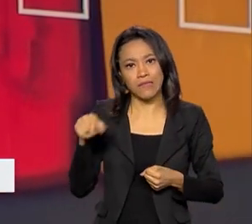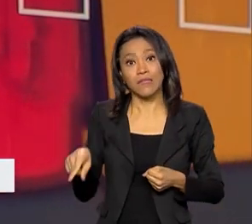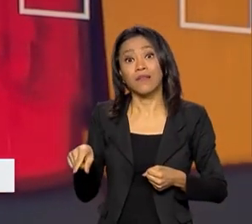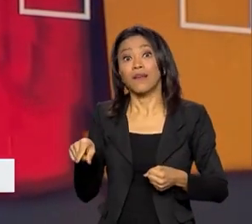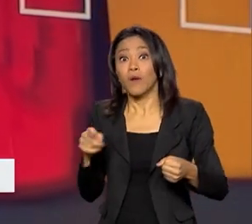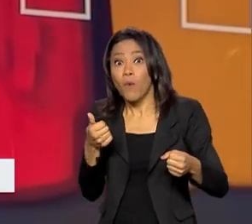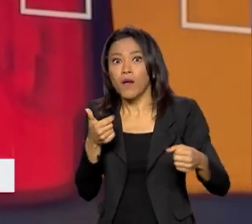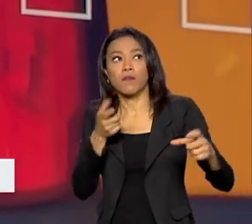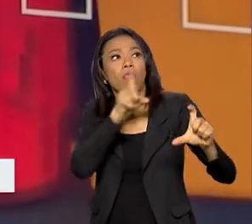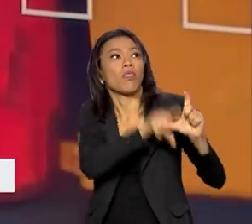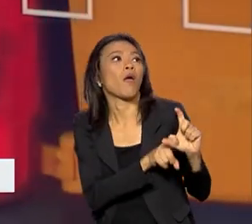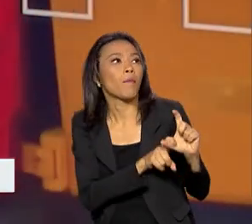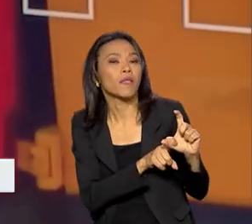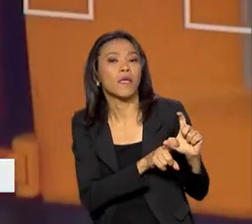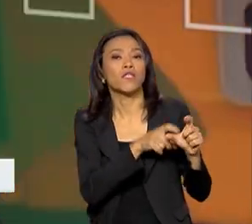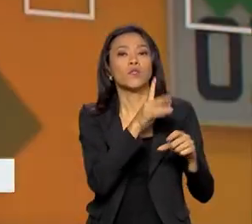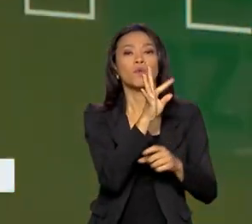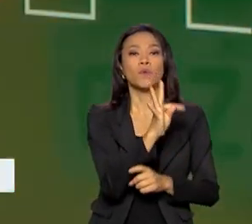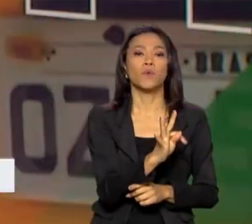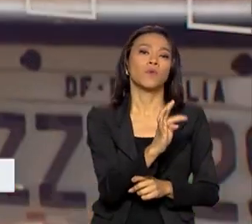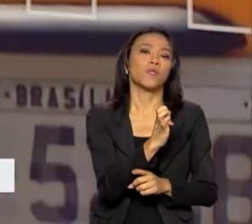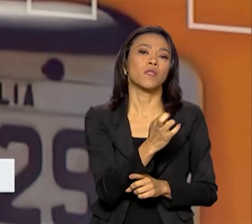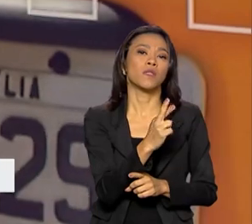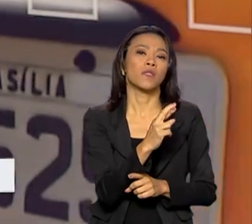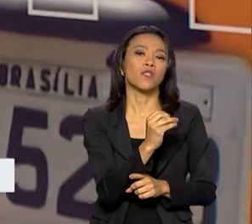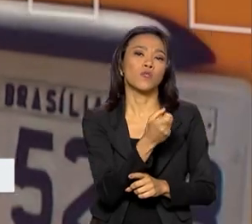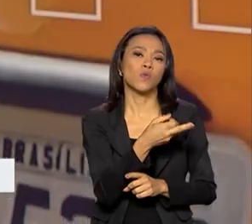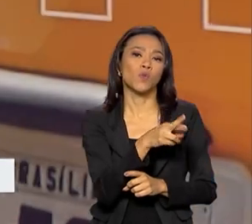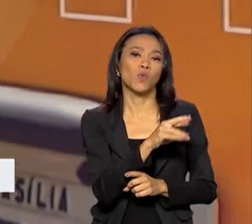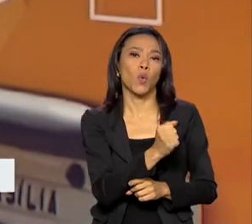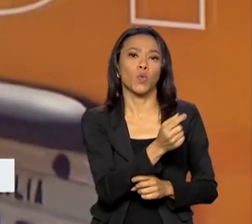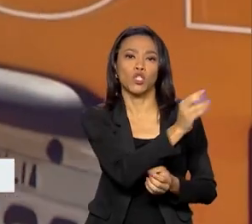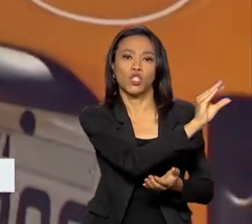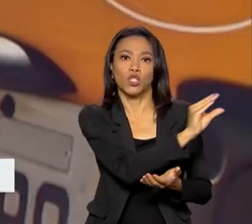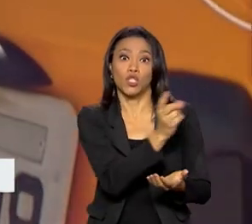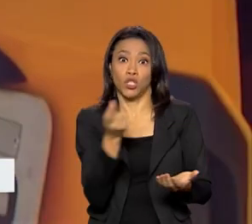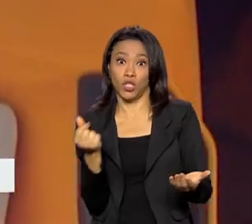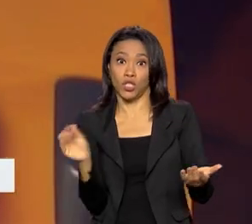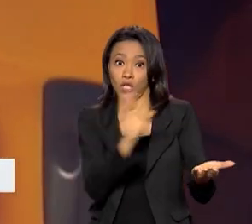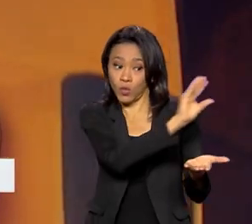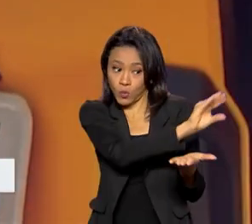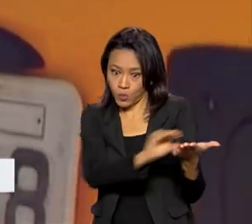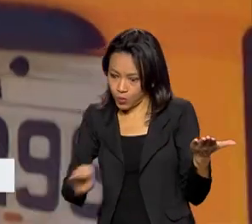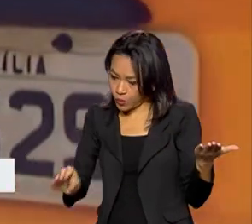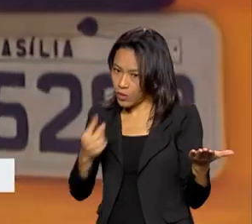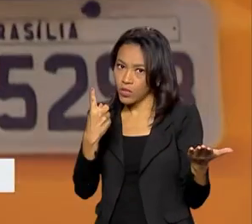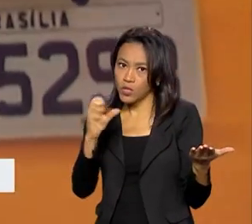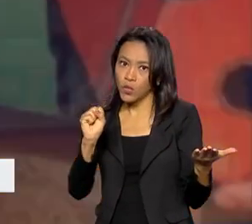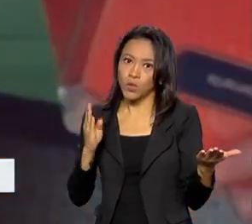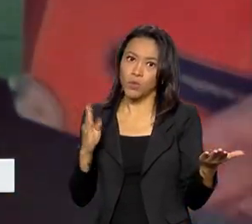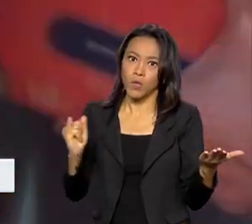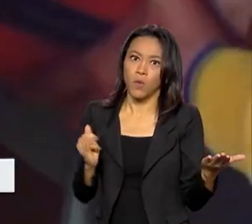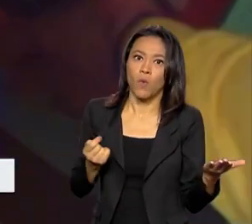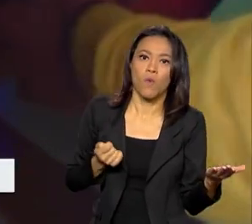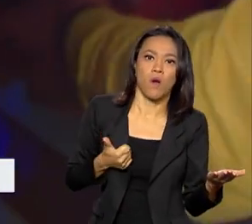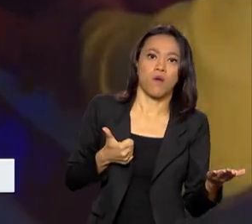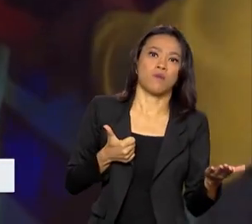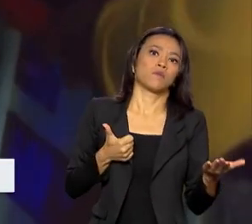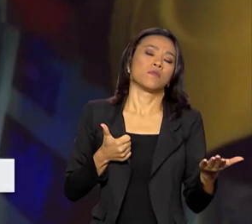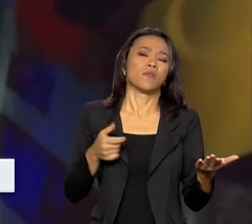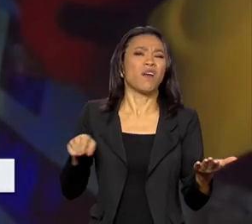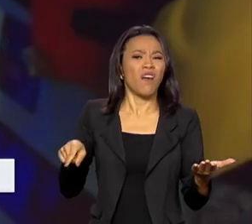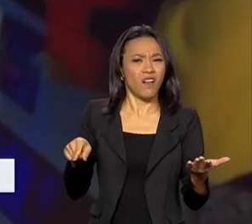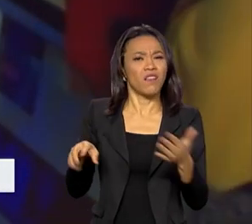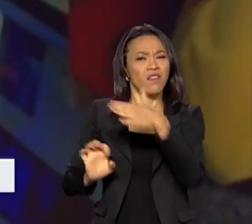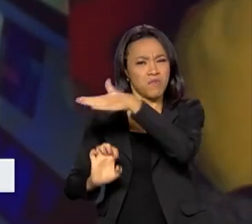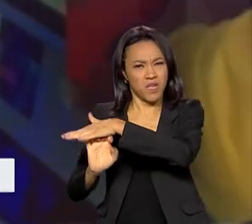dependente do Tesouro Nacional, levando aí um passivo de aproximadamente 18 bilhões. Era uma empresa que estava